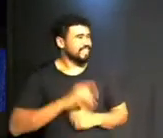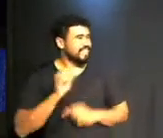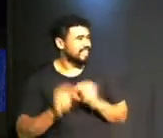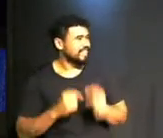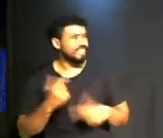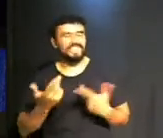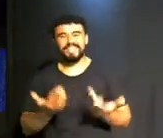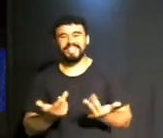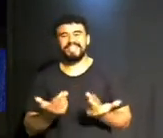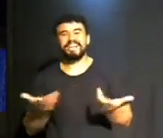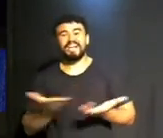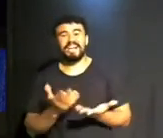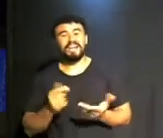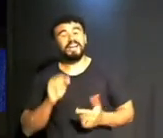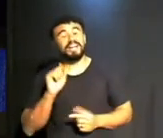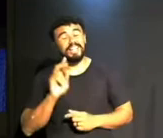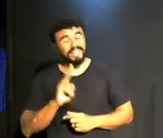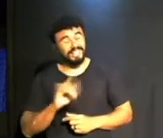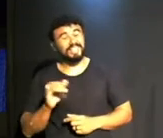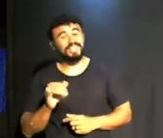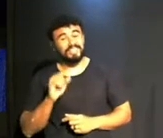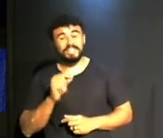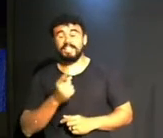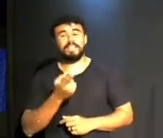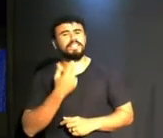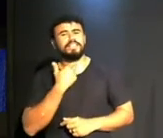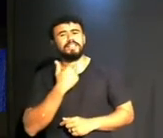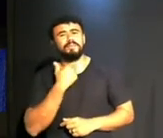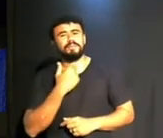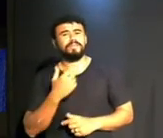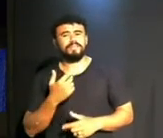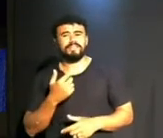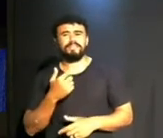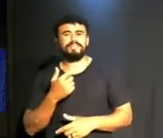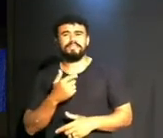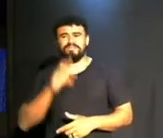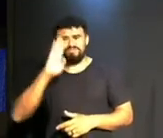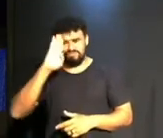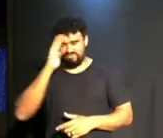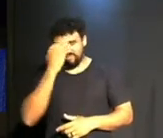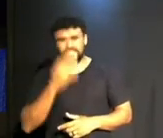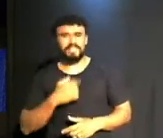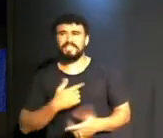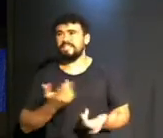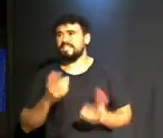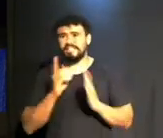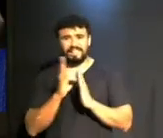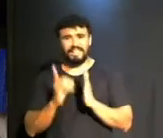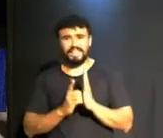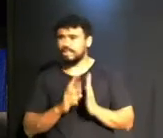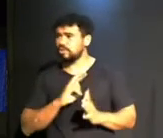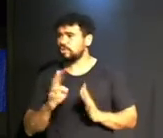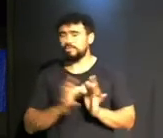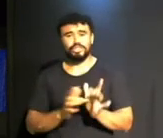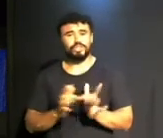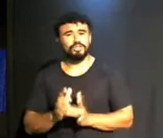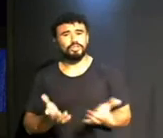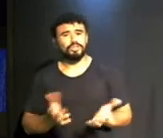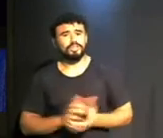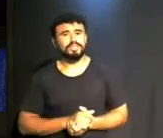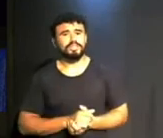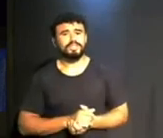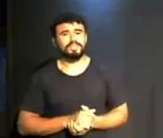mandamento de Deus é um princípio de Deus não deixe de se reunir é por isso que eu tô agoniada com esse decreto G e Jesus